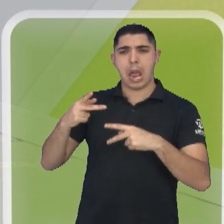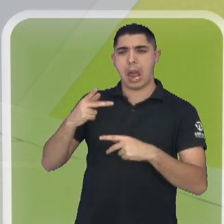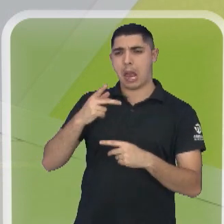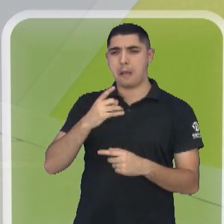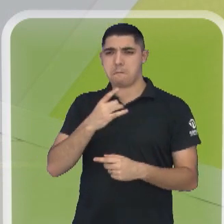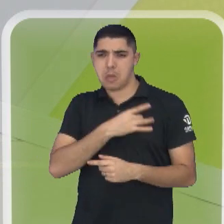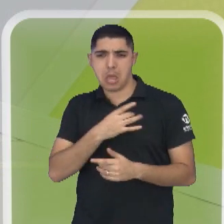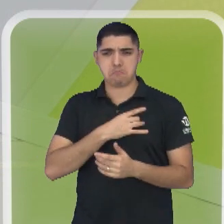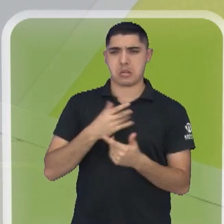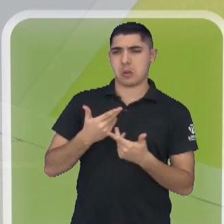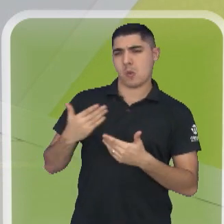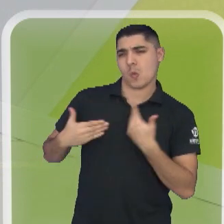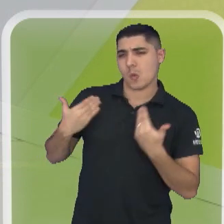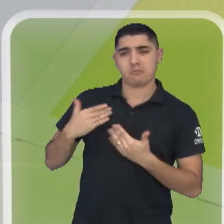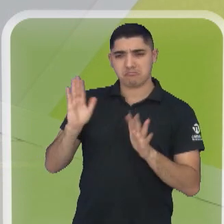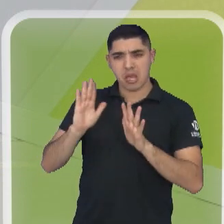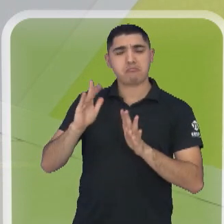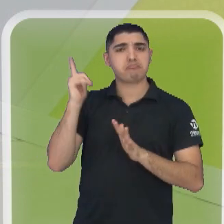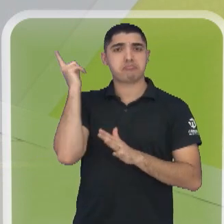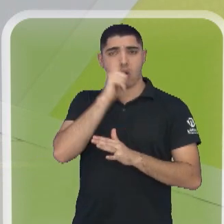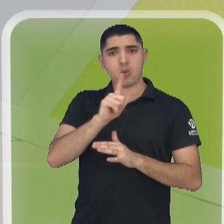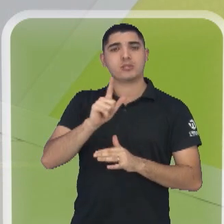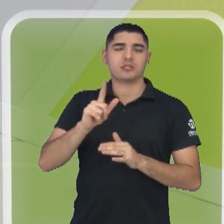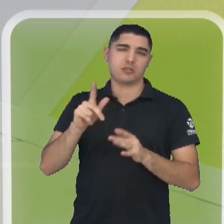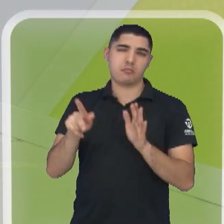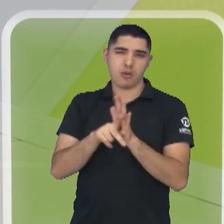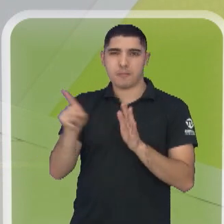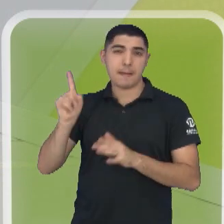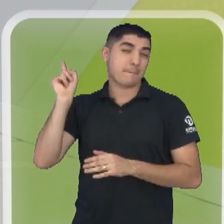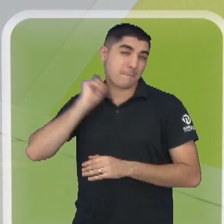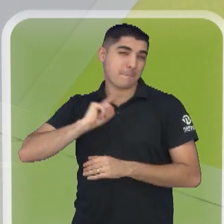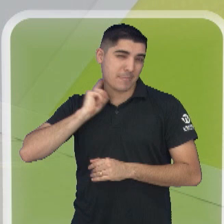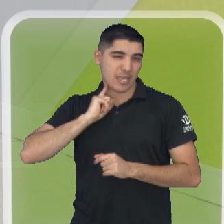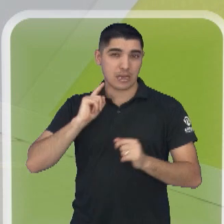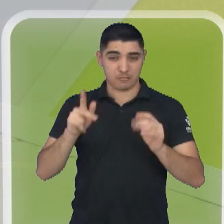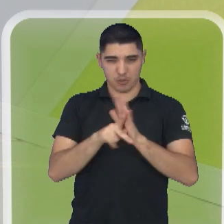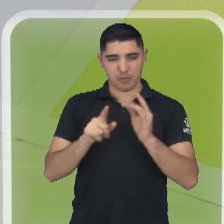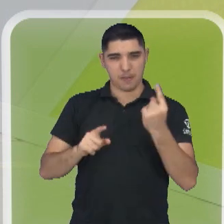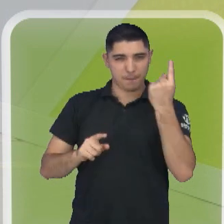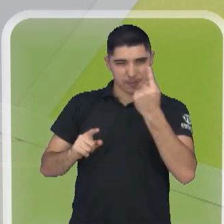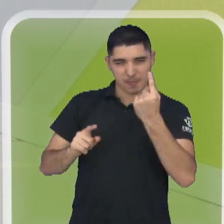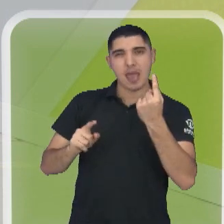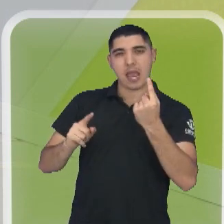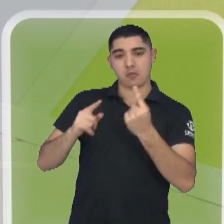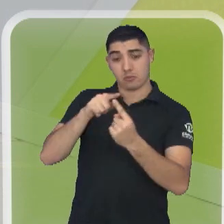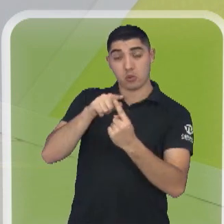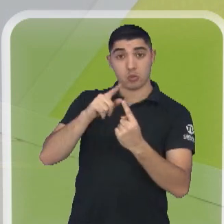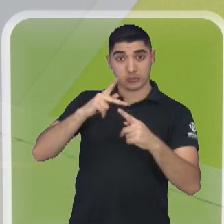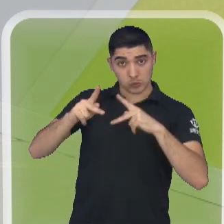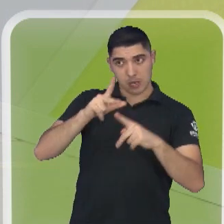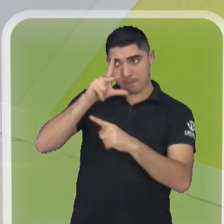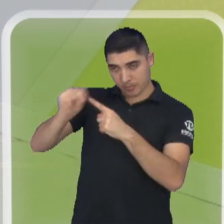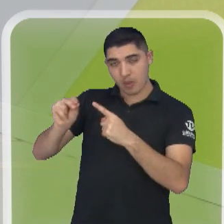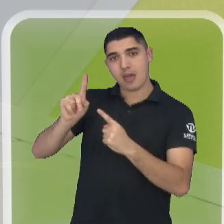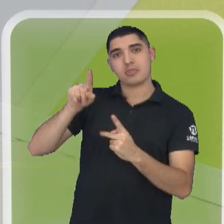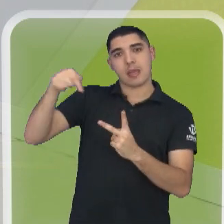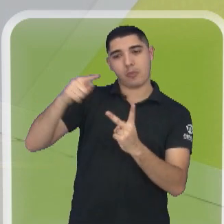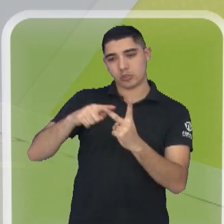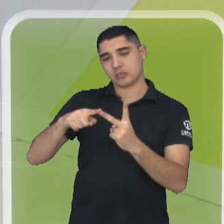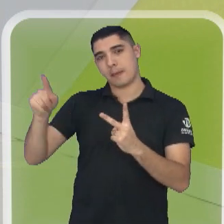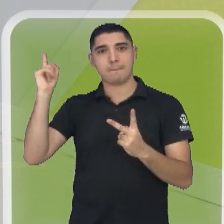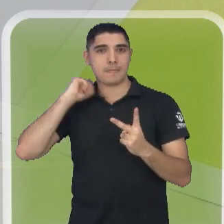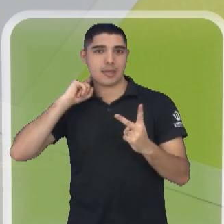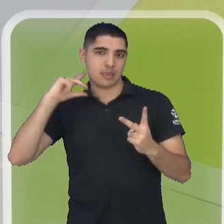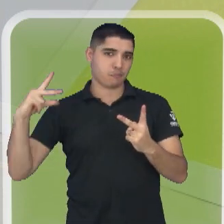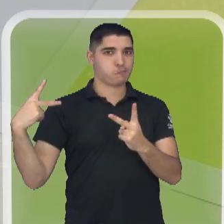teve o segundo set, acabou sendo vencido aí pela equipe do Minas, mas já na Superliga o São José já havia vencido